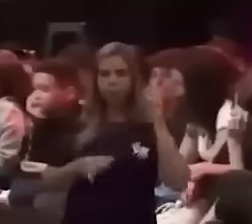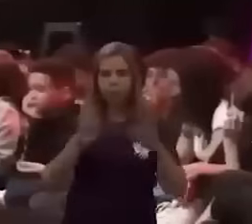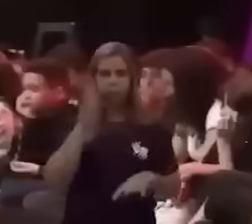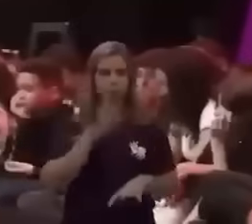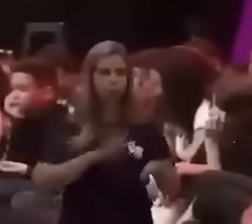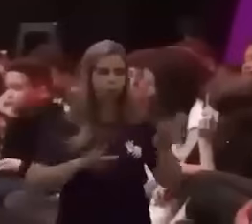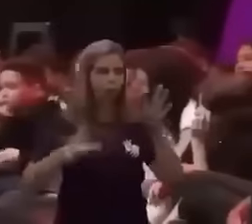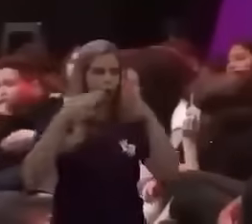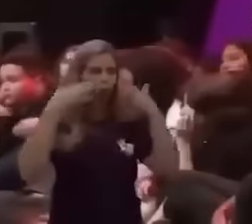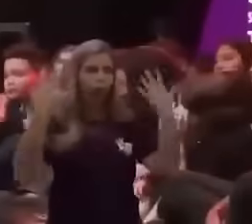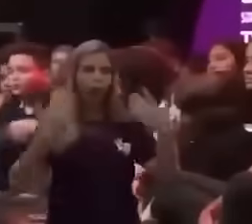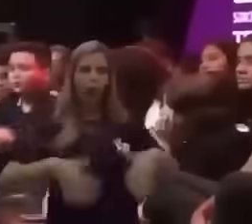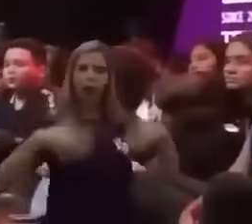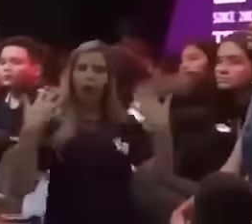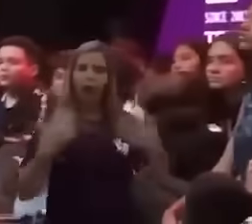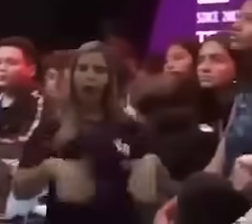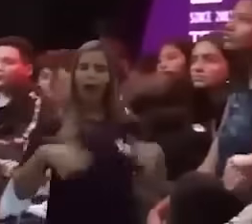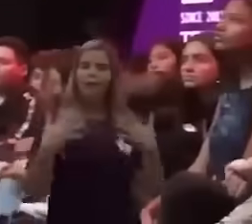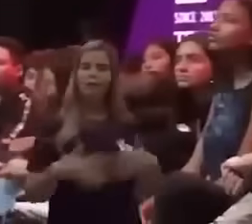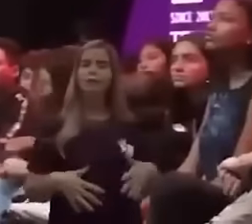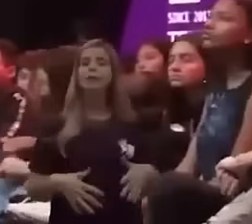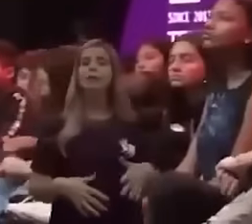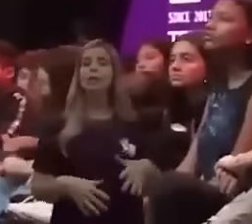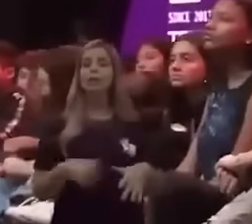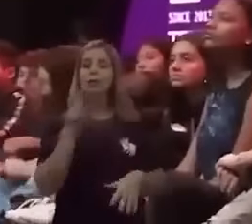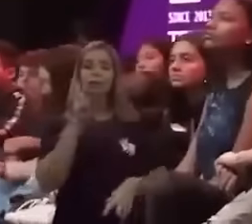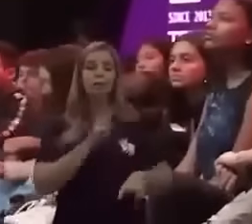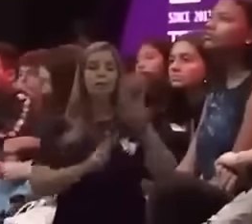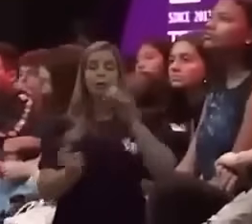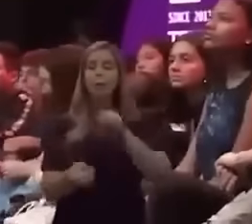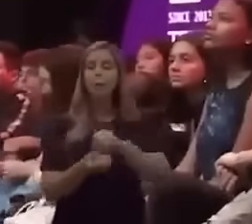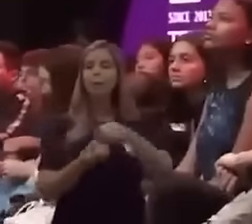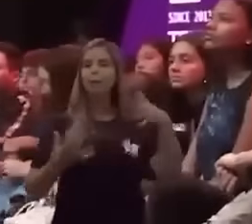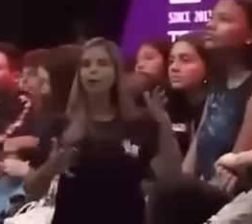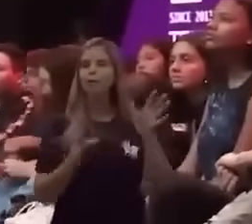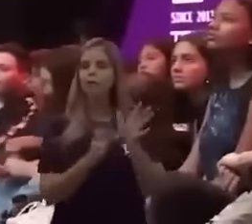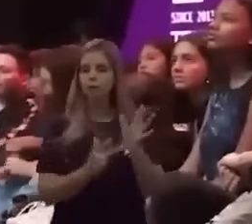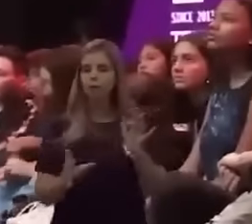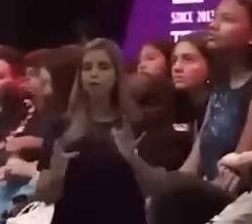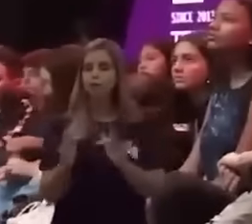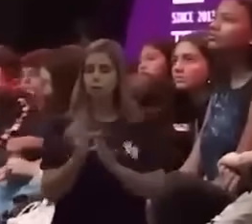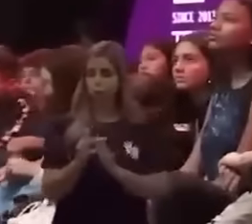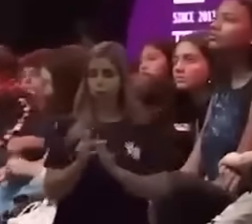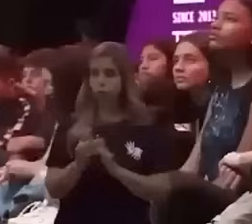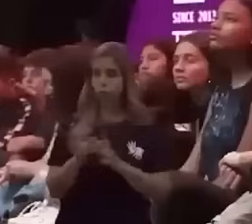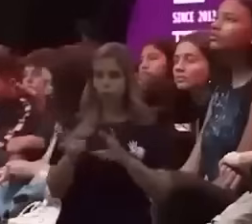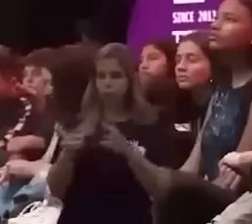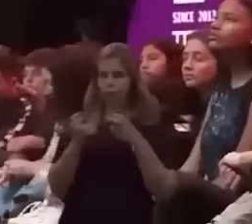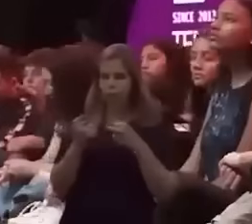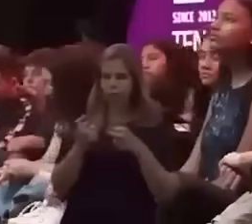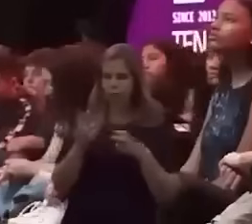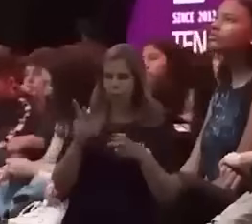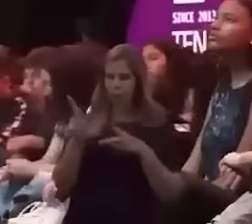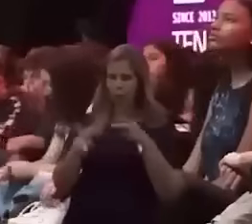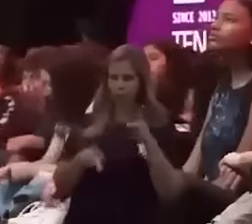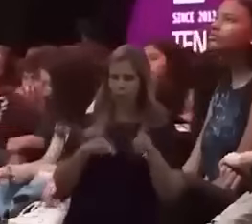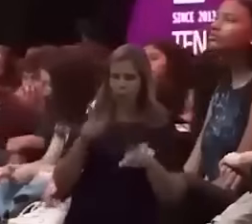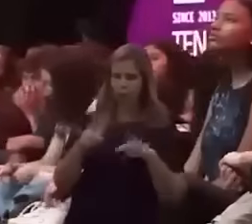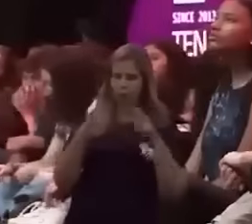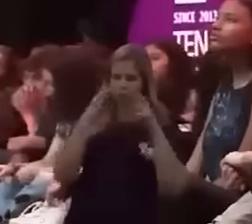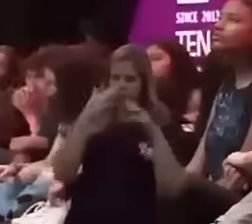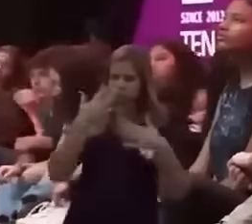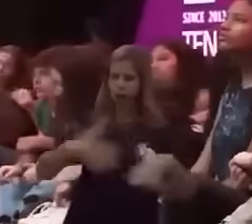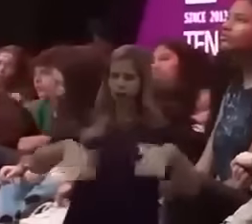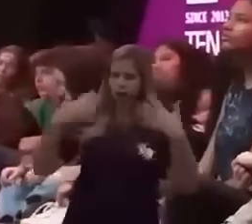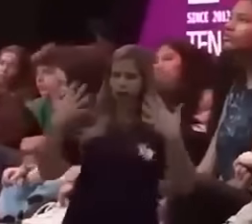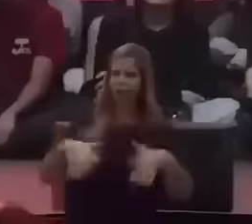dele, todos quantos, a multidão, todos, os discípulos inclusive. E Jesus viu nessa admiração um problema, uma tentação,